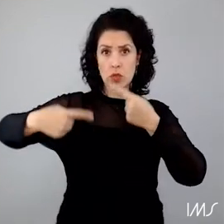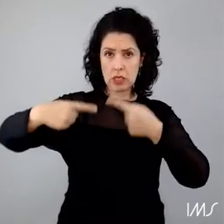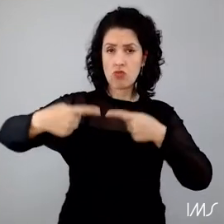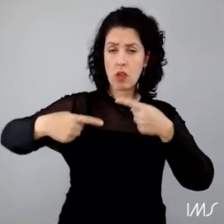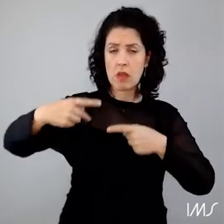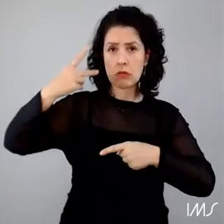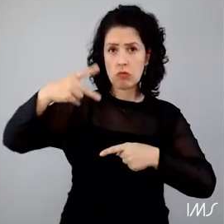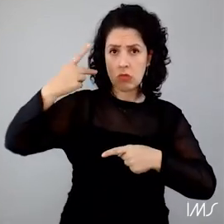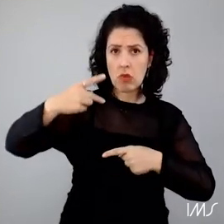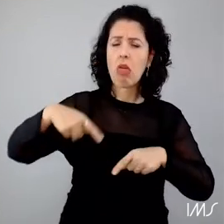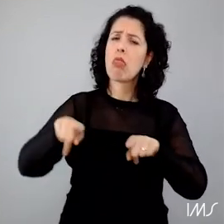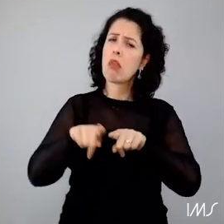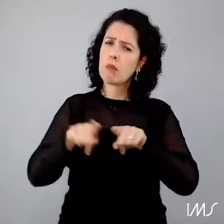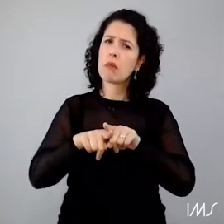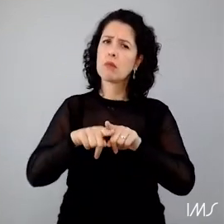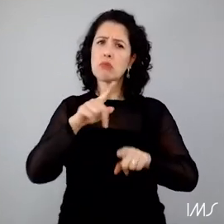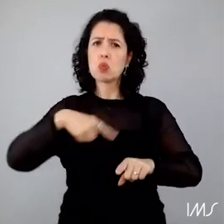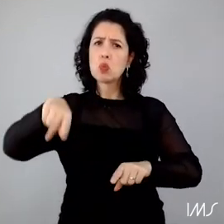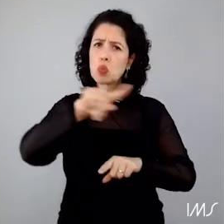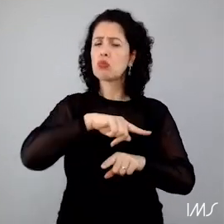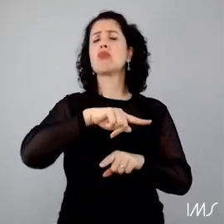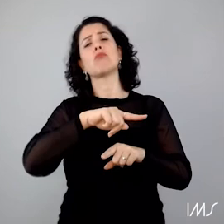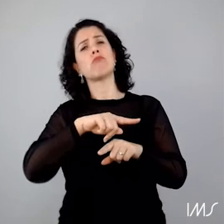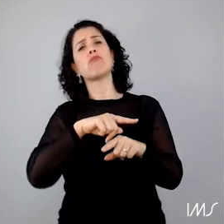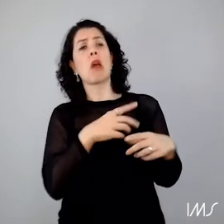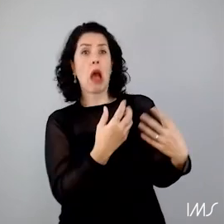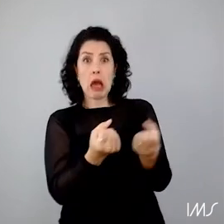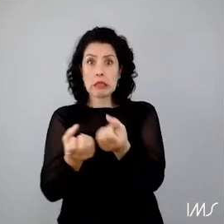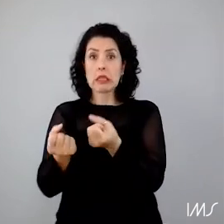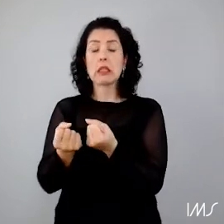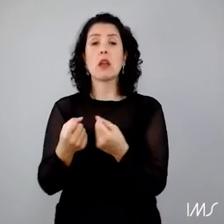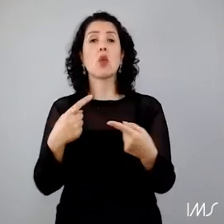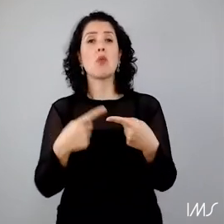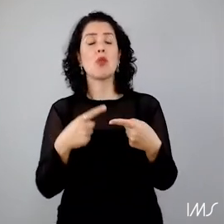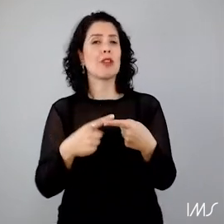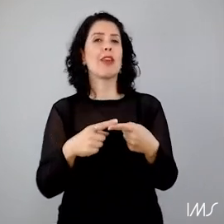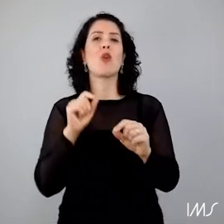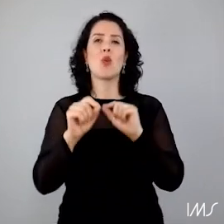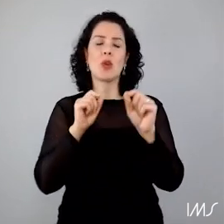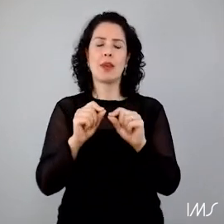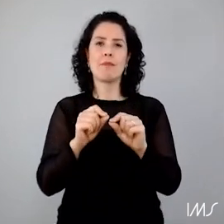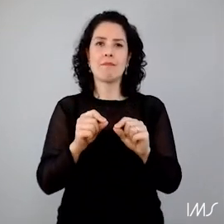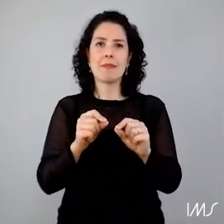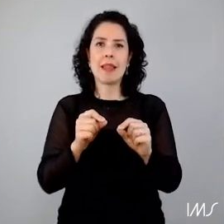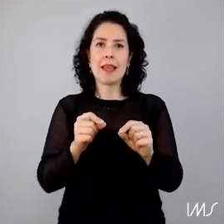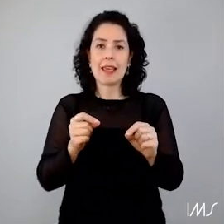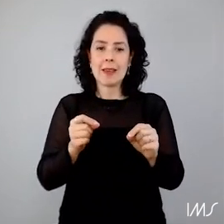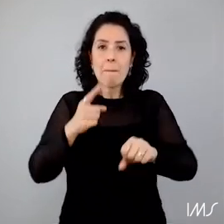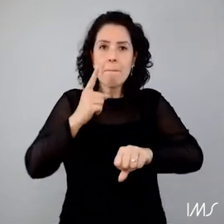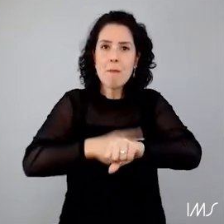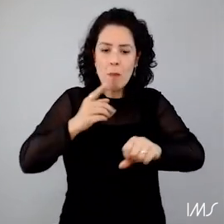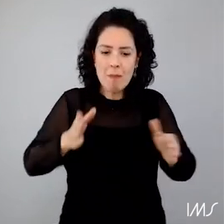na verdade, quebrava-se naquele momento um paradigma técnico, estético,